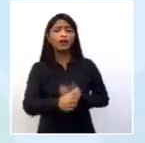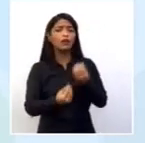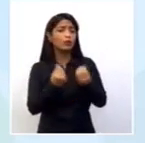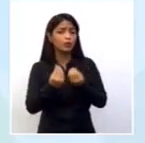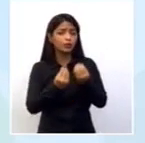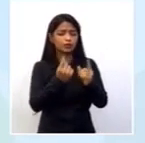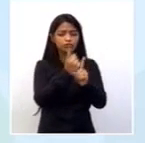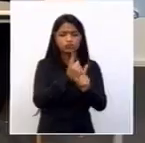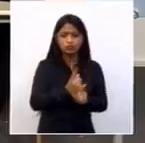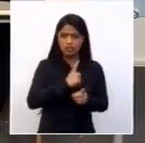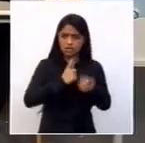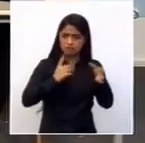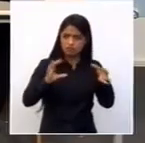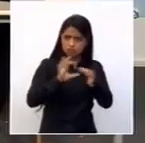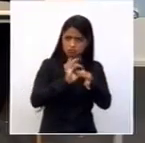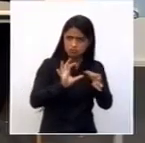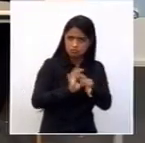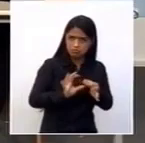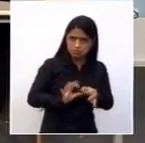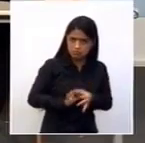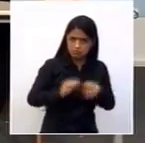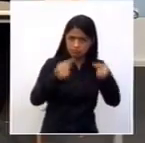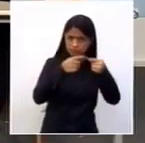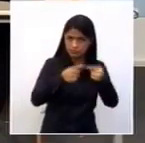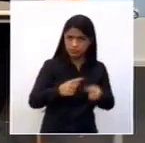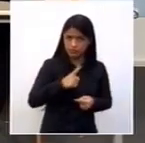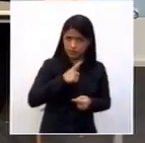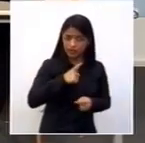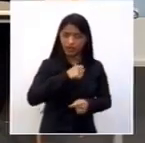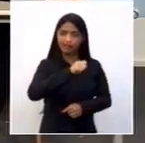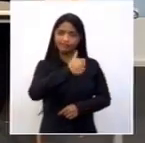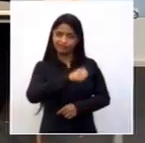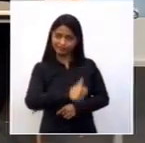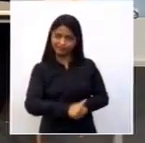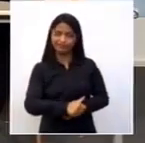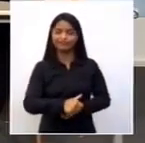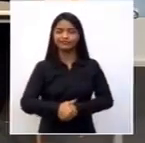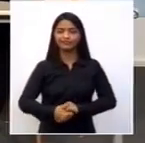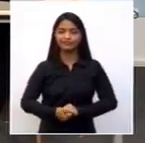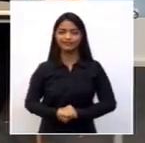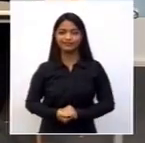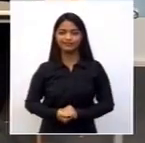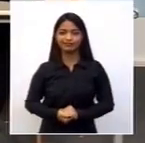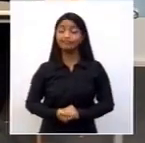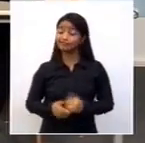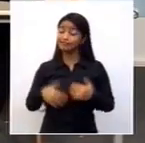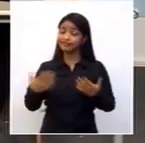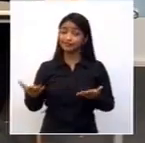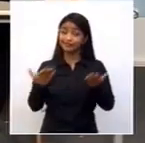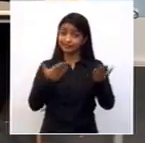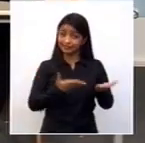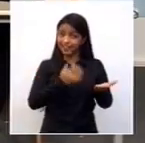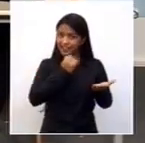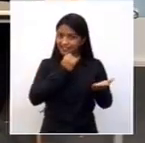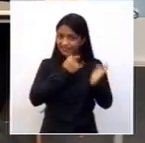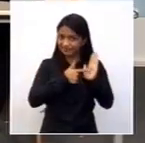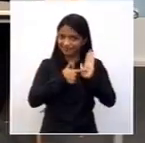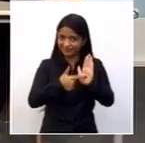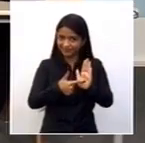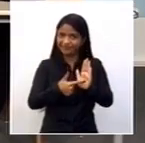e a coesão dessa história em quadrinhos. Pensando nesse exemplo que a Letícia explicou para a gente,